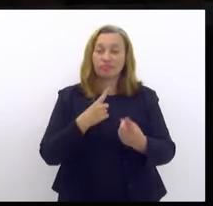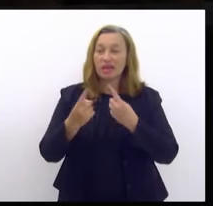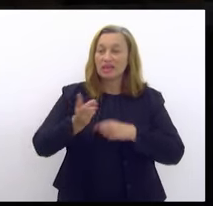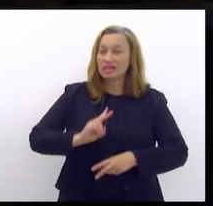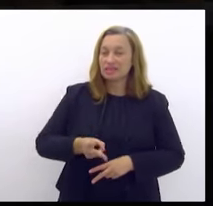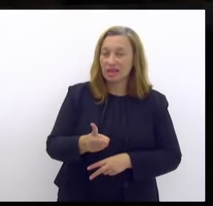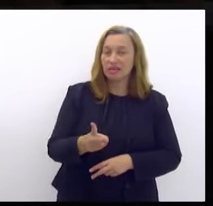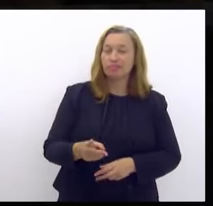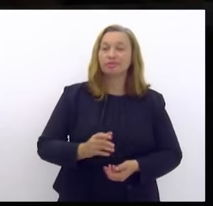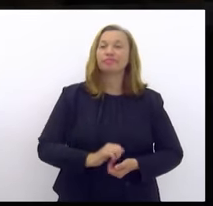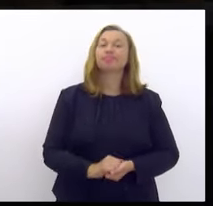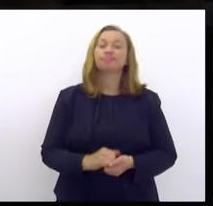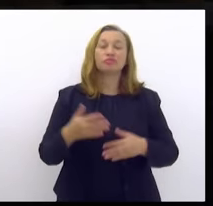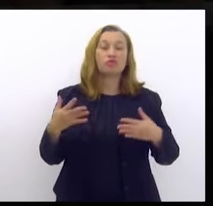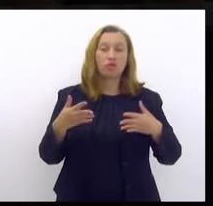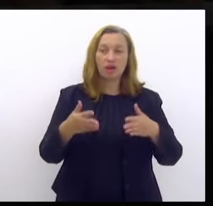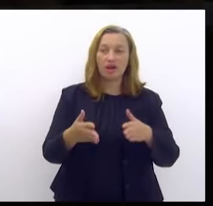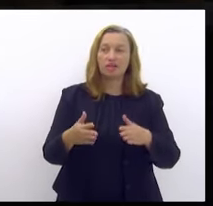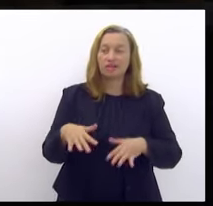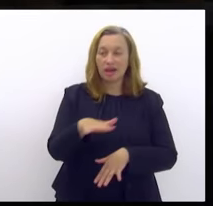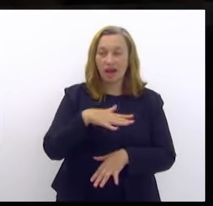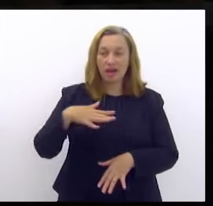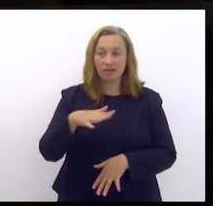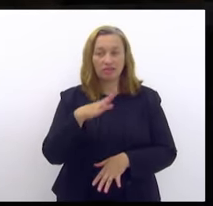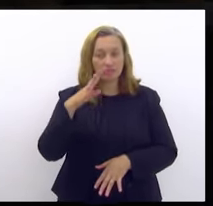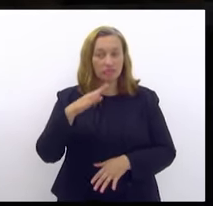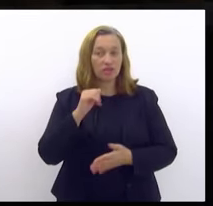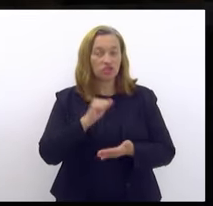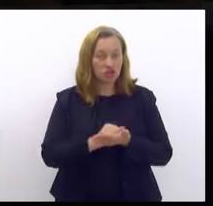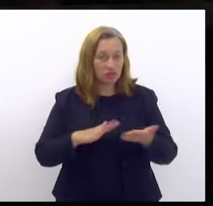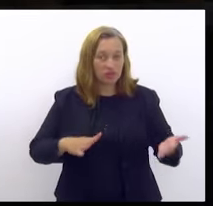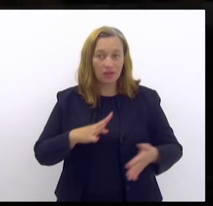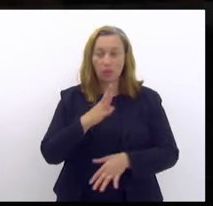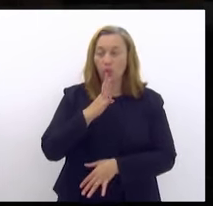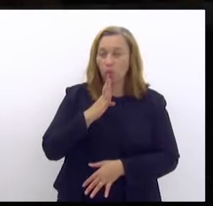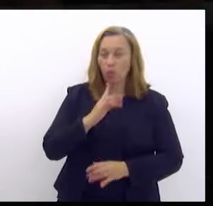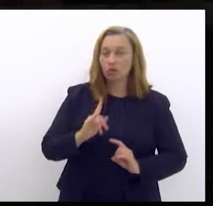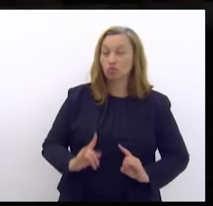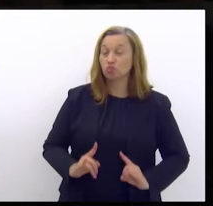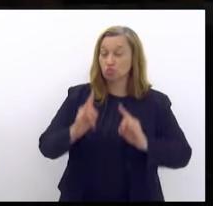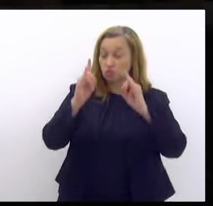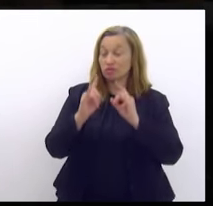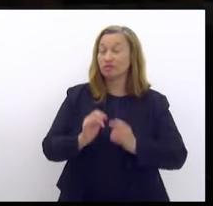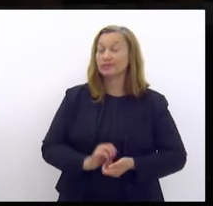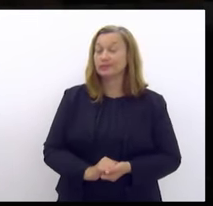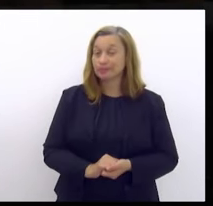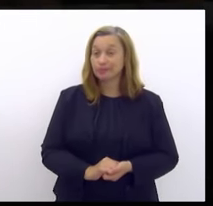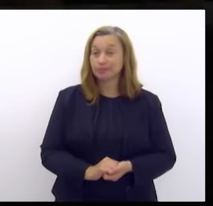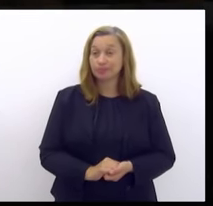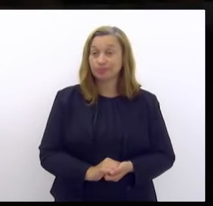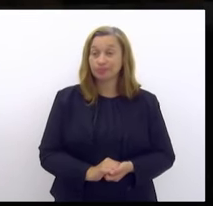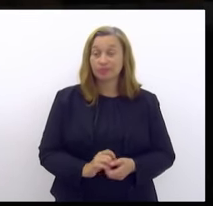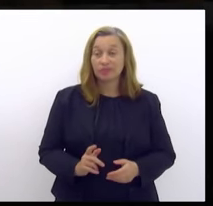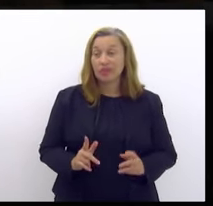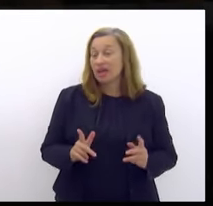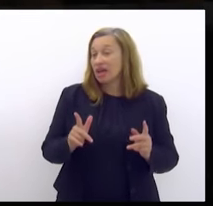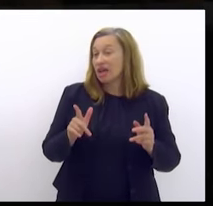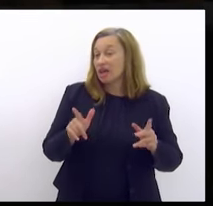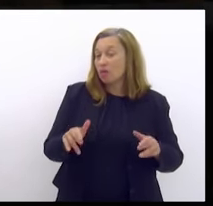ramo. Então, é uma atividade que conheço. Um edifício é como fosse uma